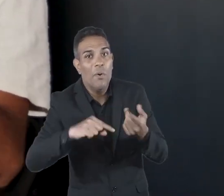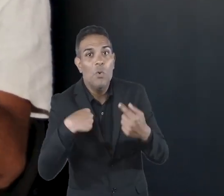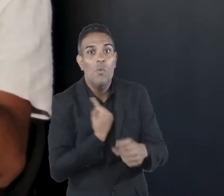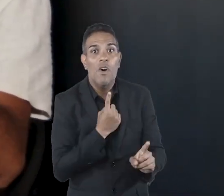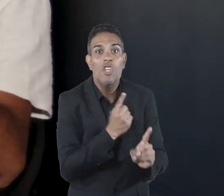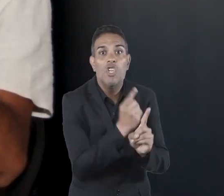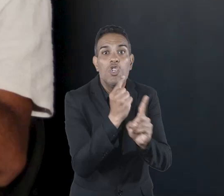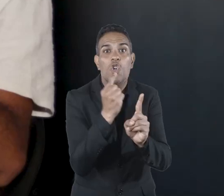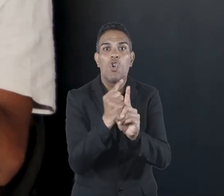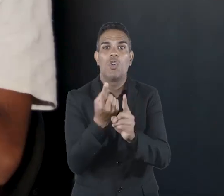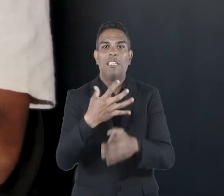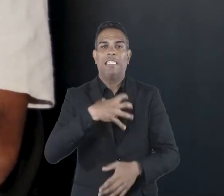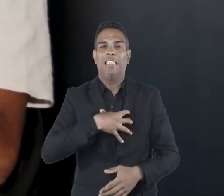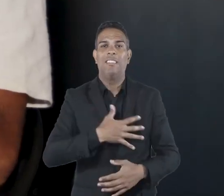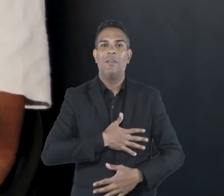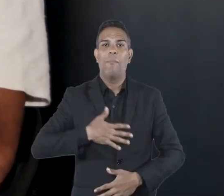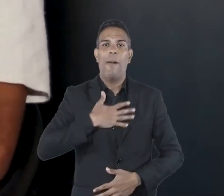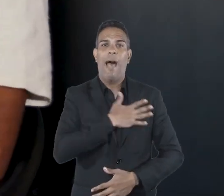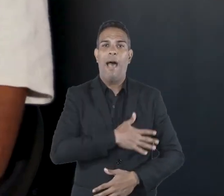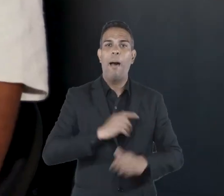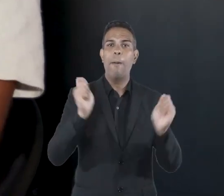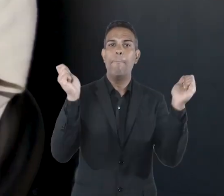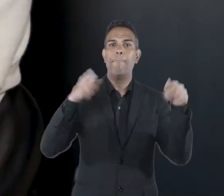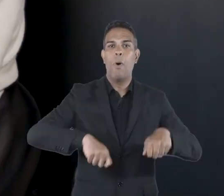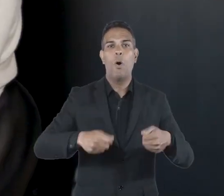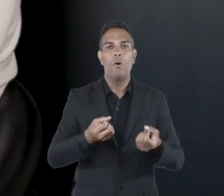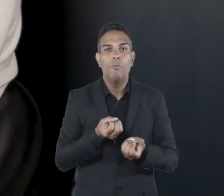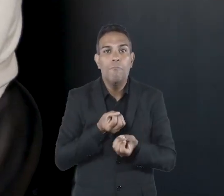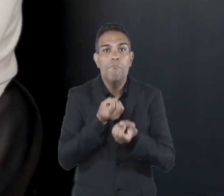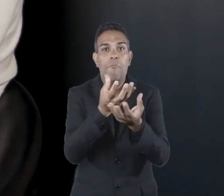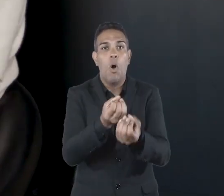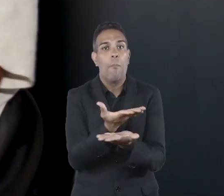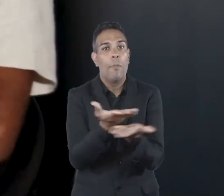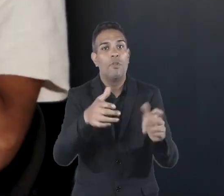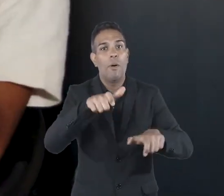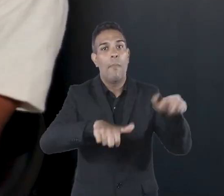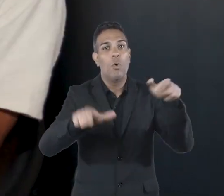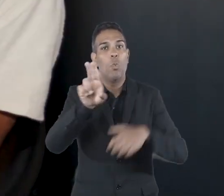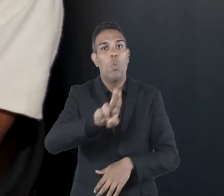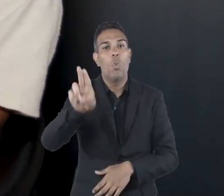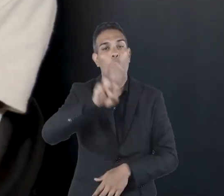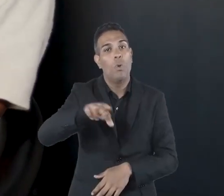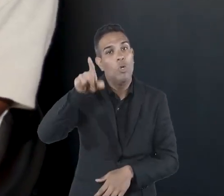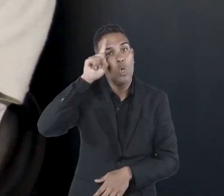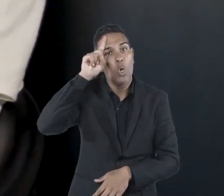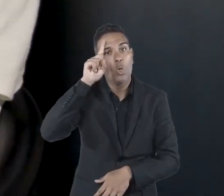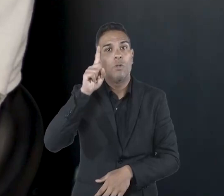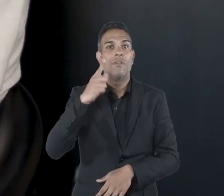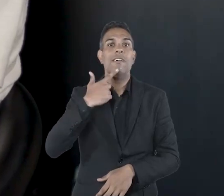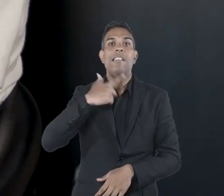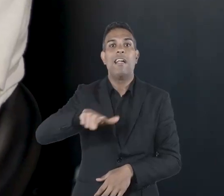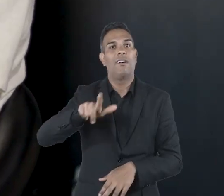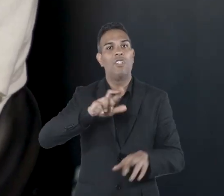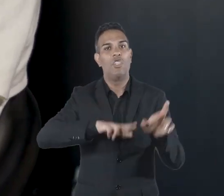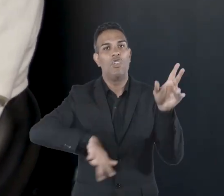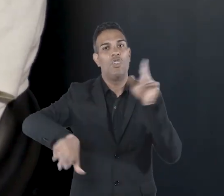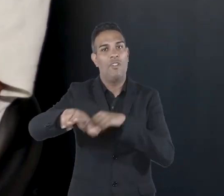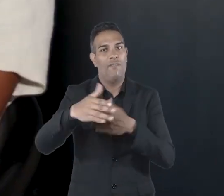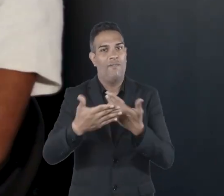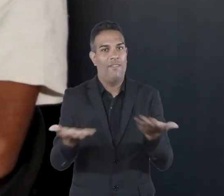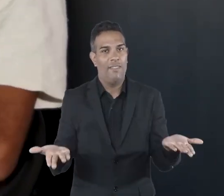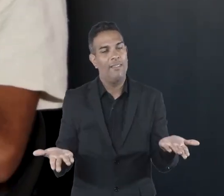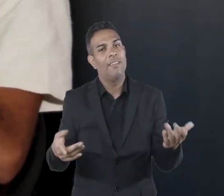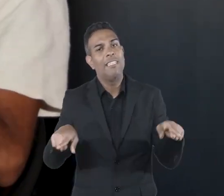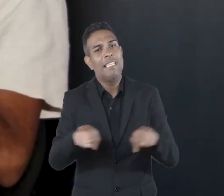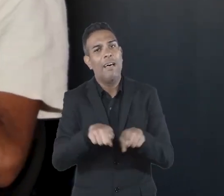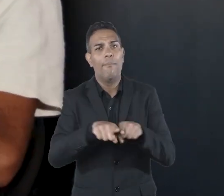duro, sei lá. Enfim, são coisas que eu descubro, sinto o prazer, então eu posso passar esse prazer para as pessoas que já estão usando no dia a dia. Então, mais ou